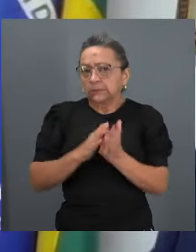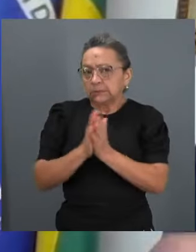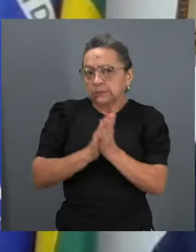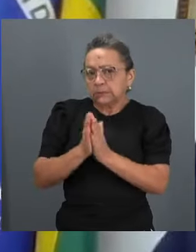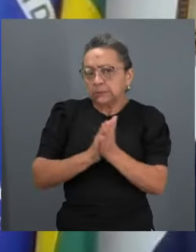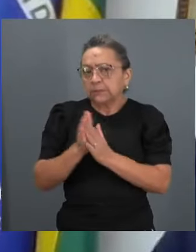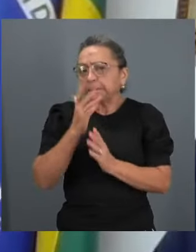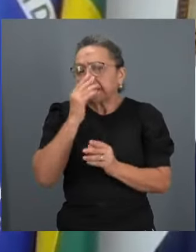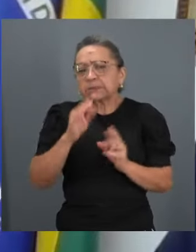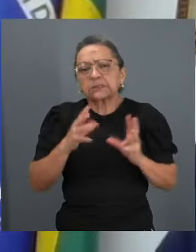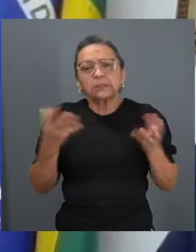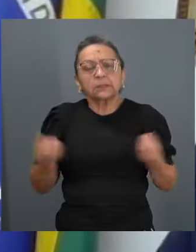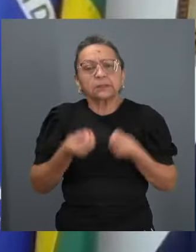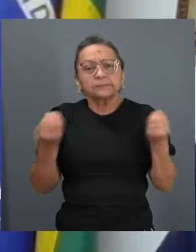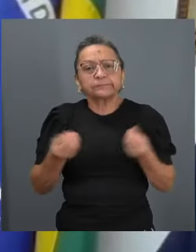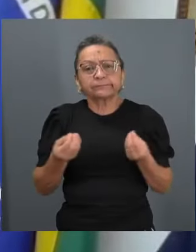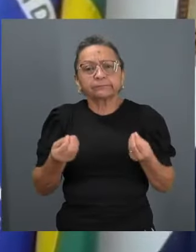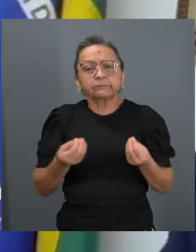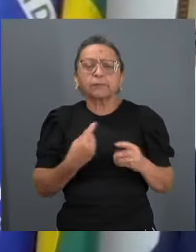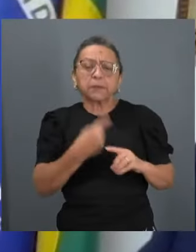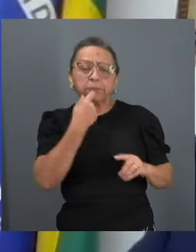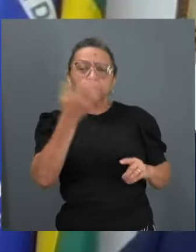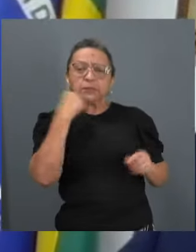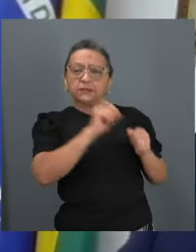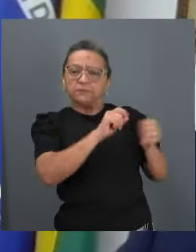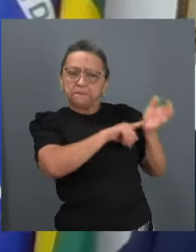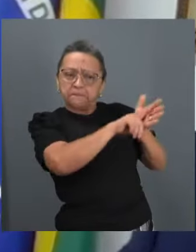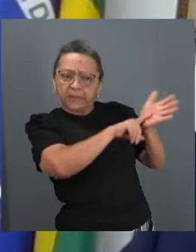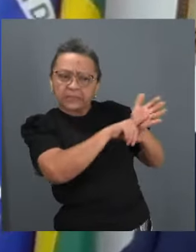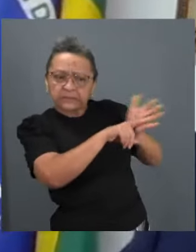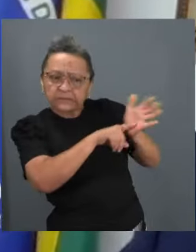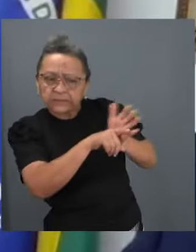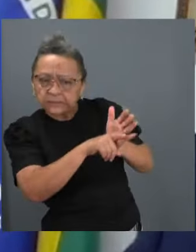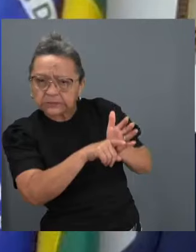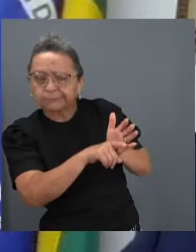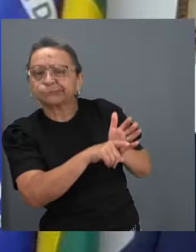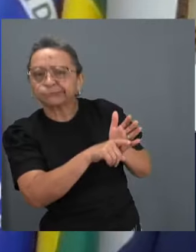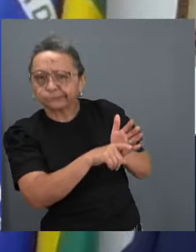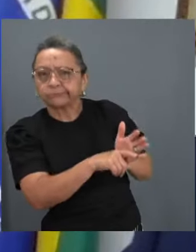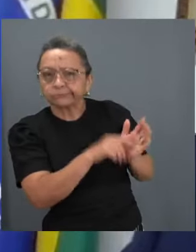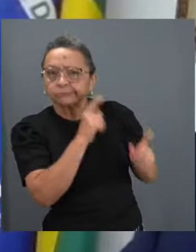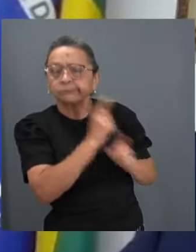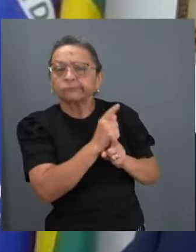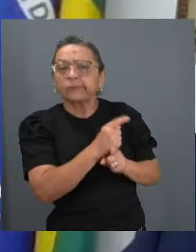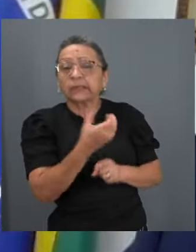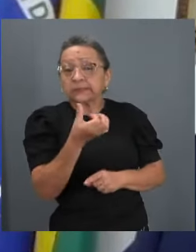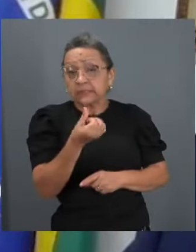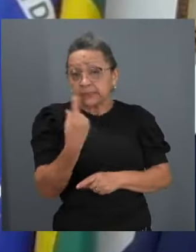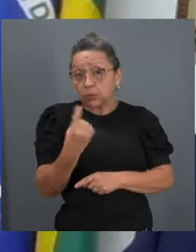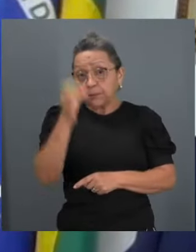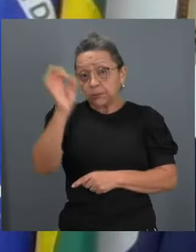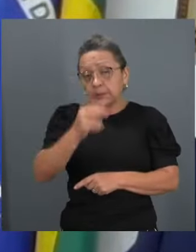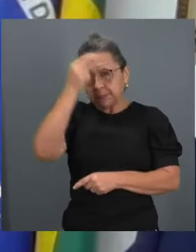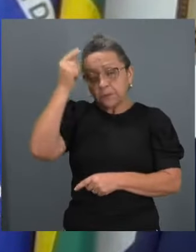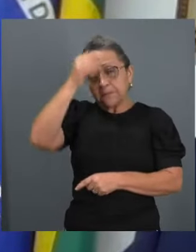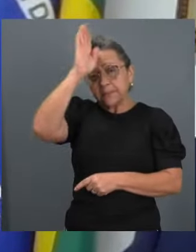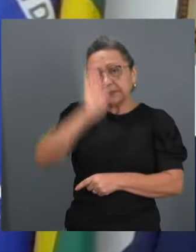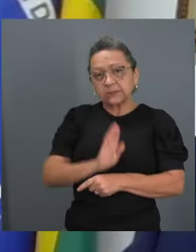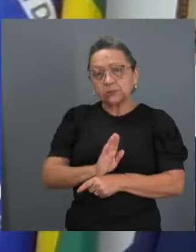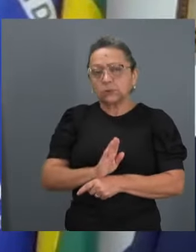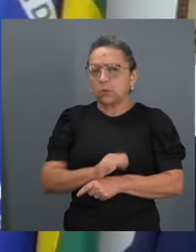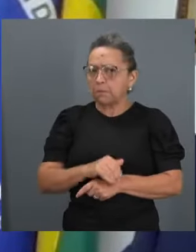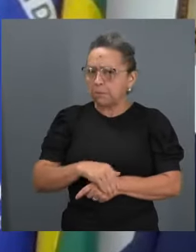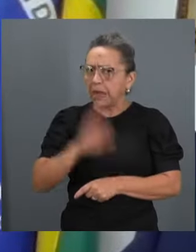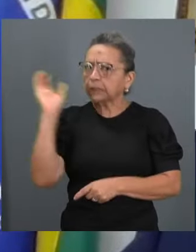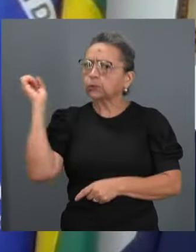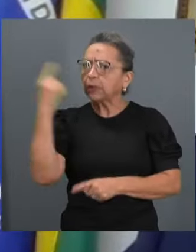que está traduzida numa pesquisa recente que mostra que 61% dos brasileiros, ou seja, muito